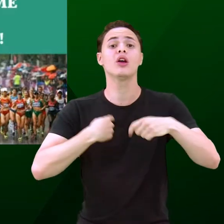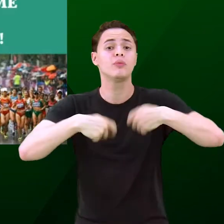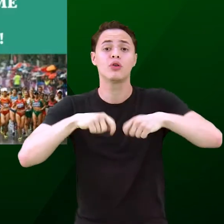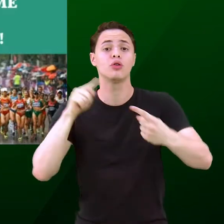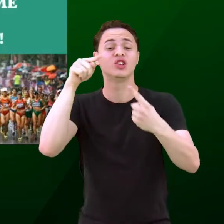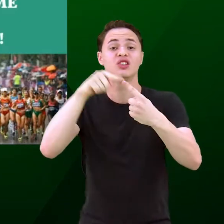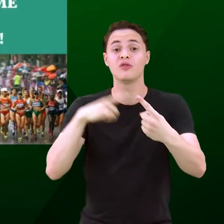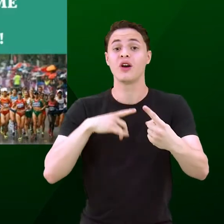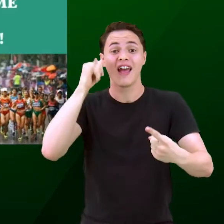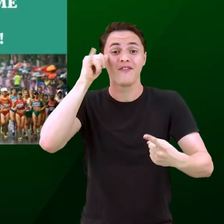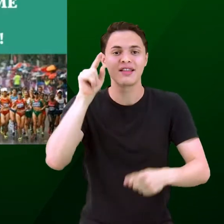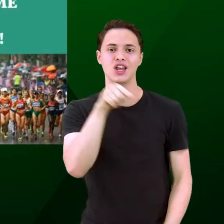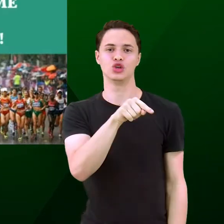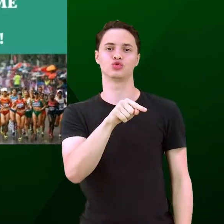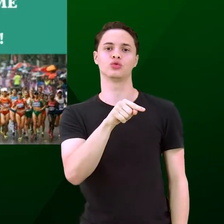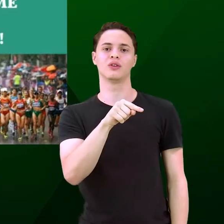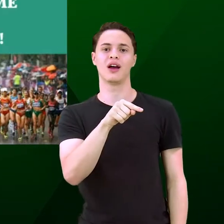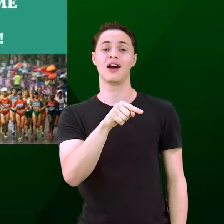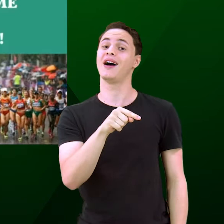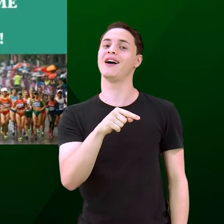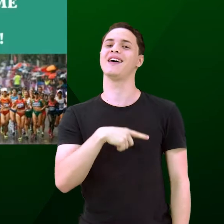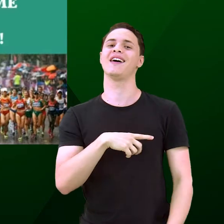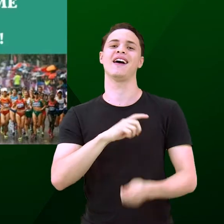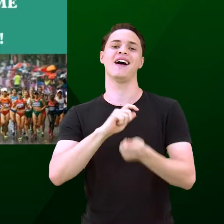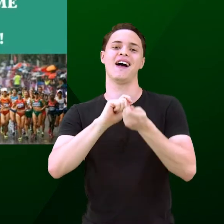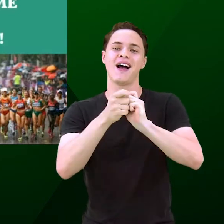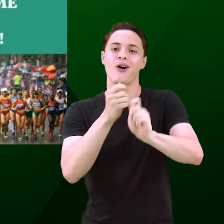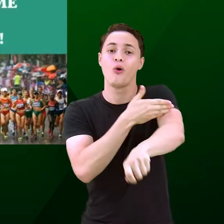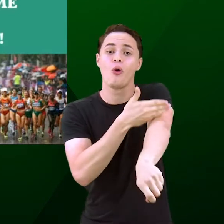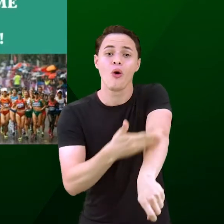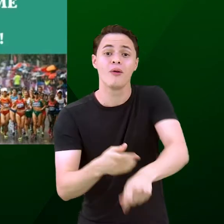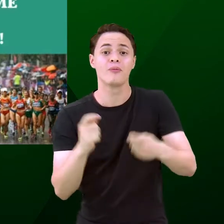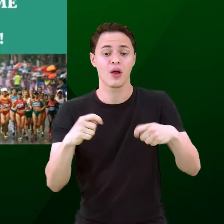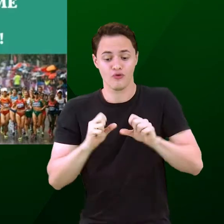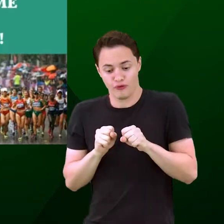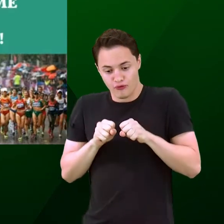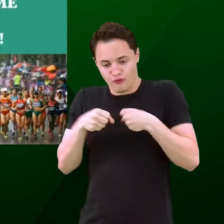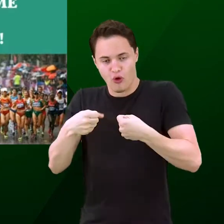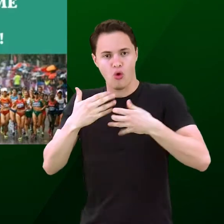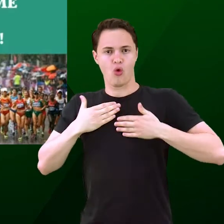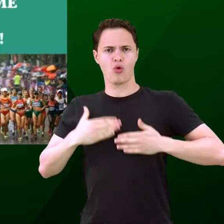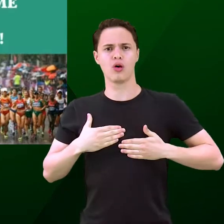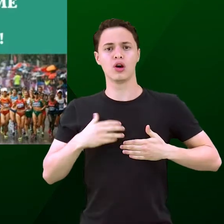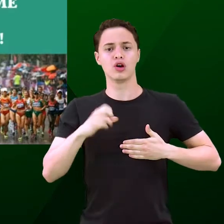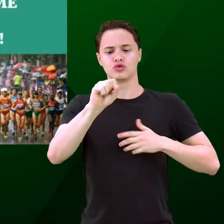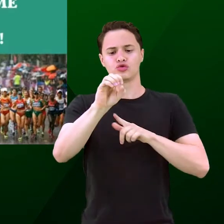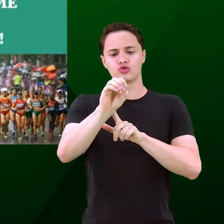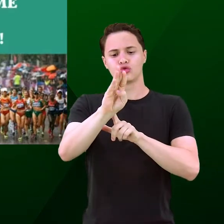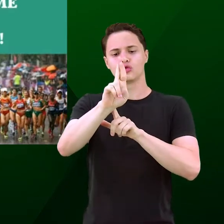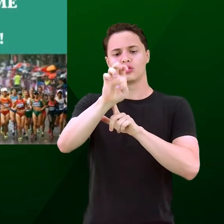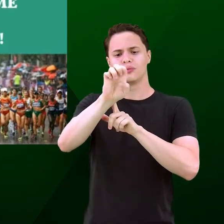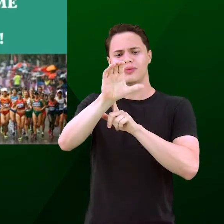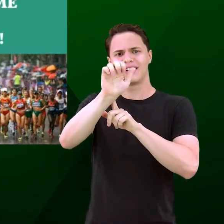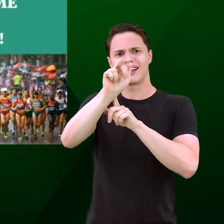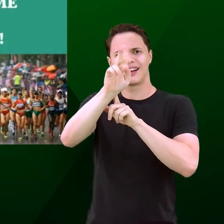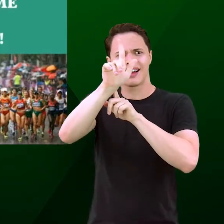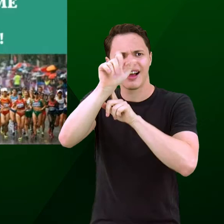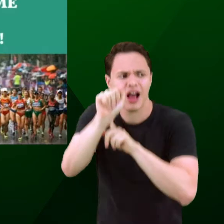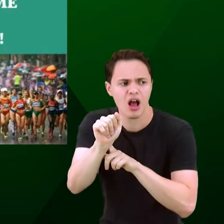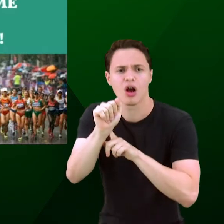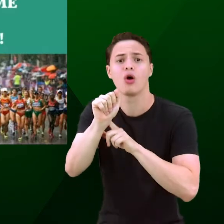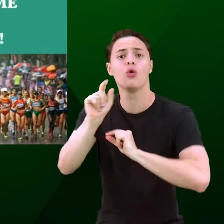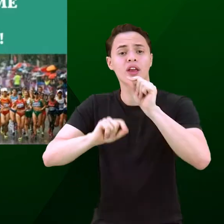é o melhor local que eu acho que eu posso começar. Não tem subida, não tem descida, que também é prejudicial para quem está começando. Tá? Então